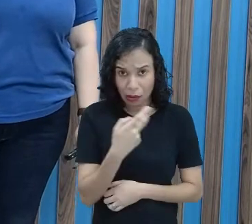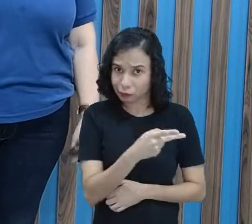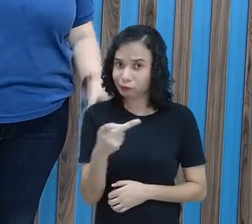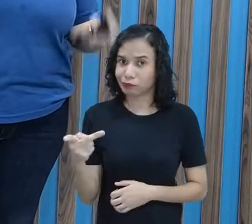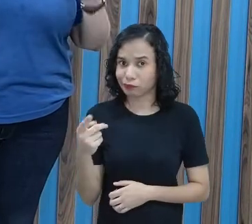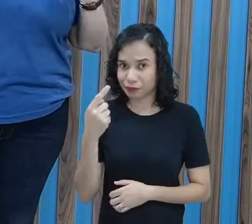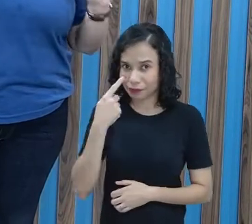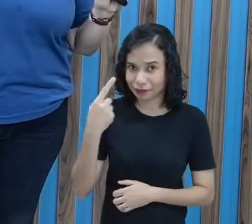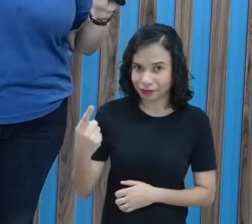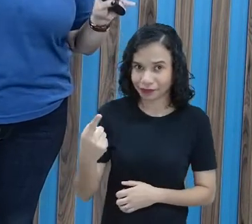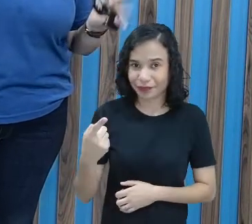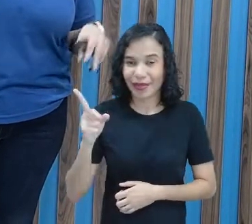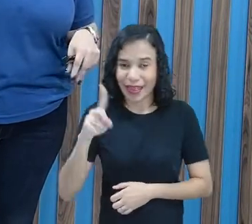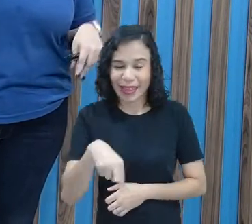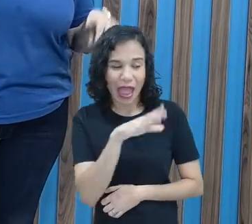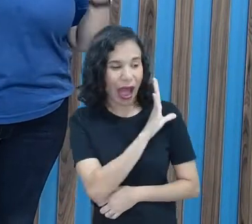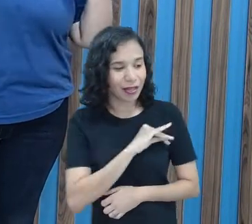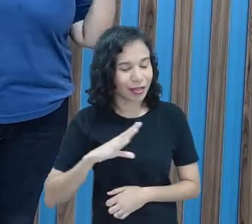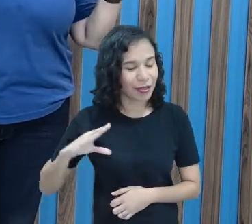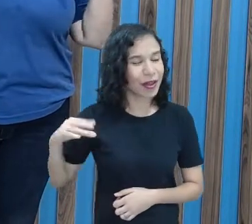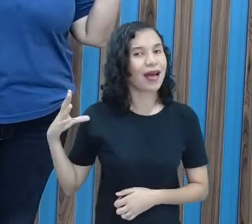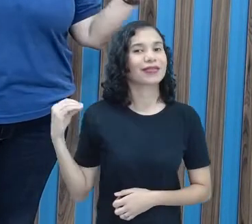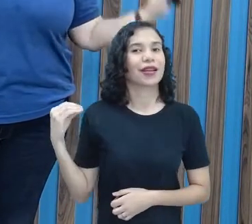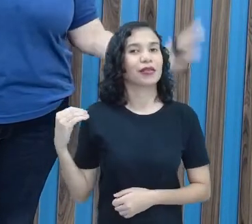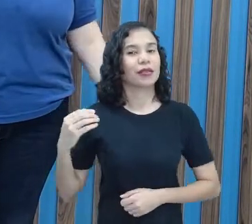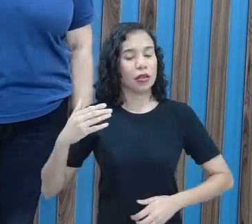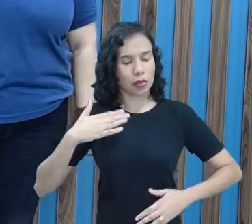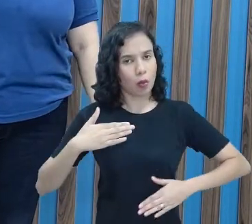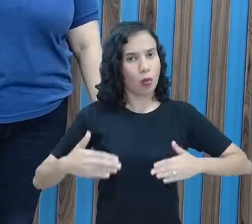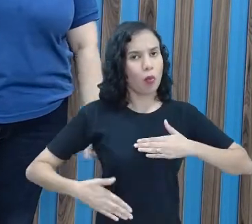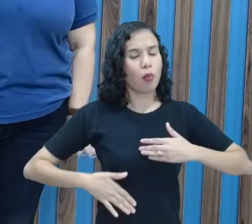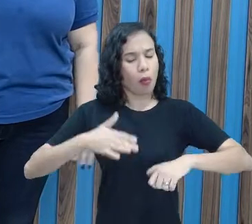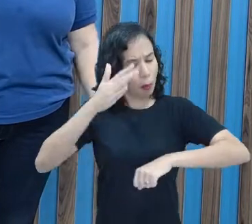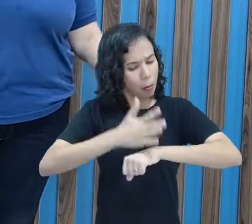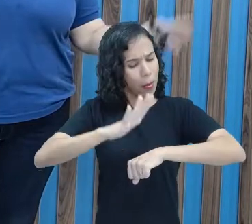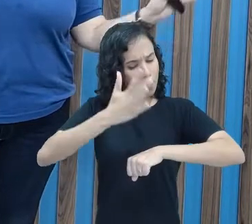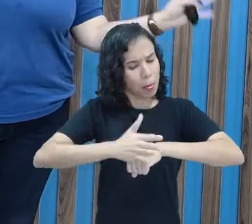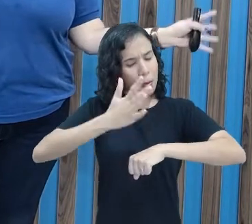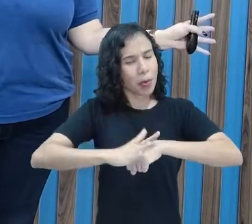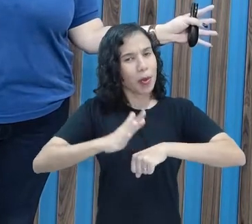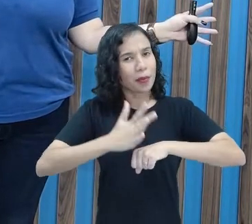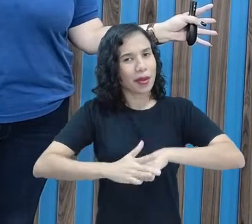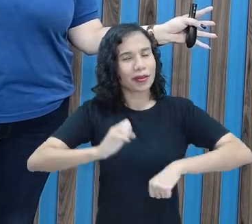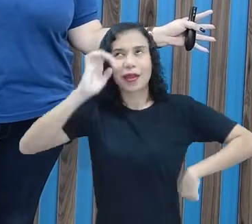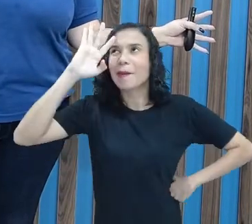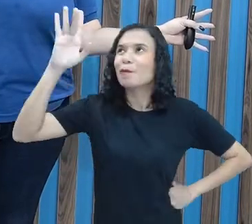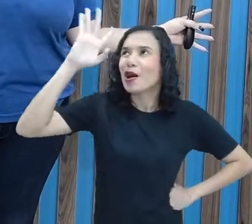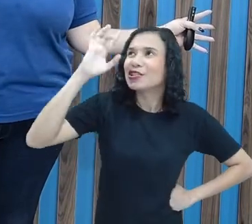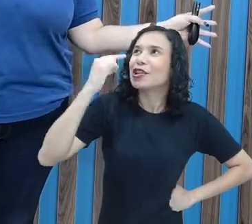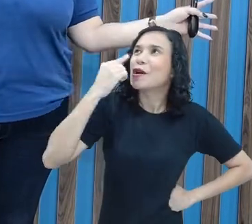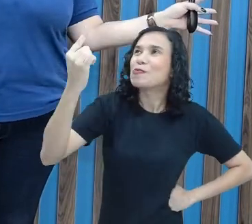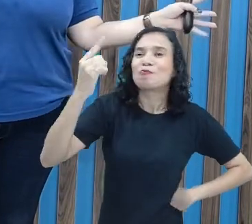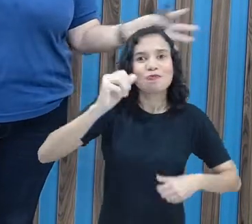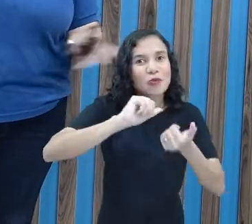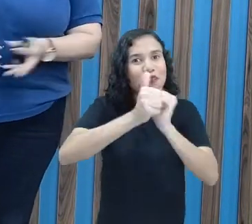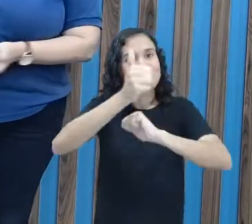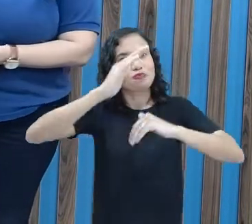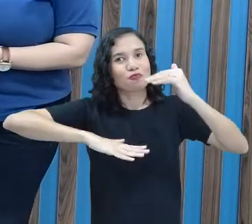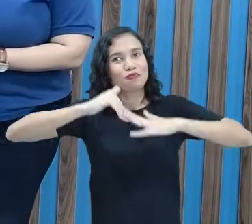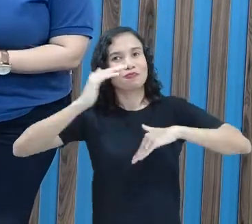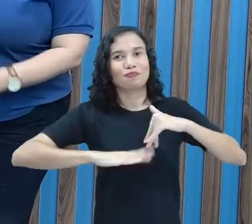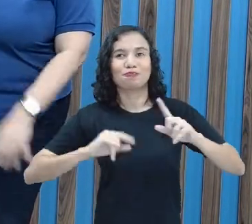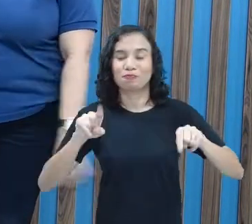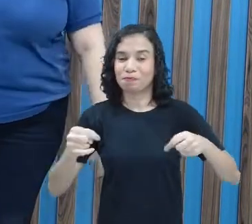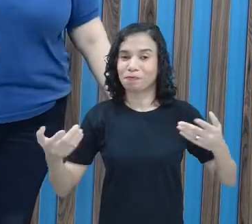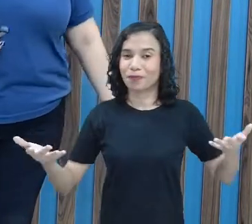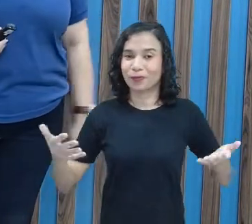né? Adolescentes, então, bota esse corpo para trabalhar aí, vai que vocês viram um atleta de ponta, não é não, professor? É